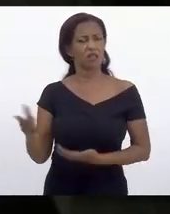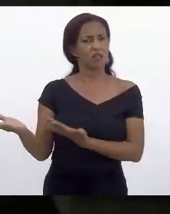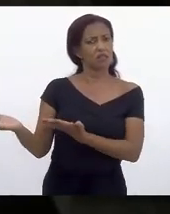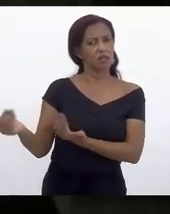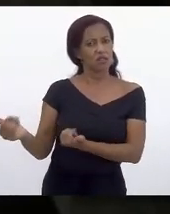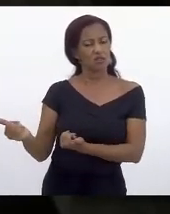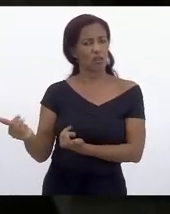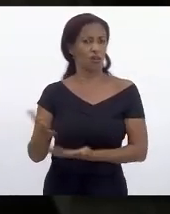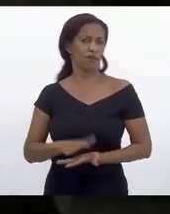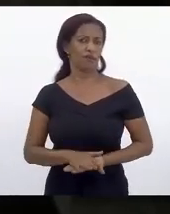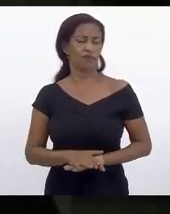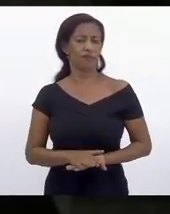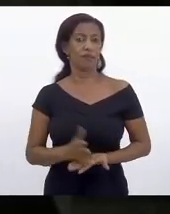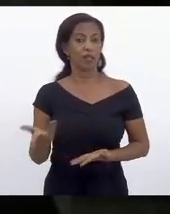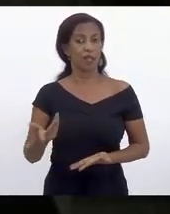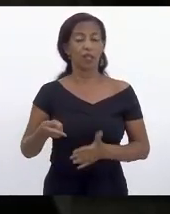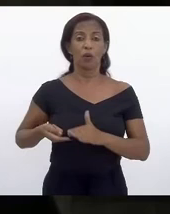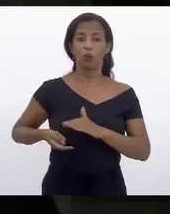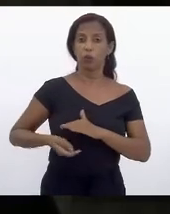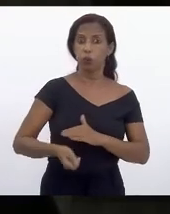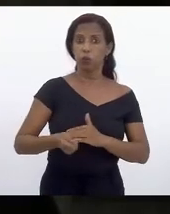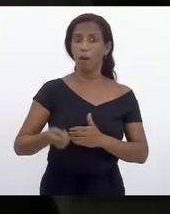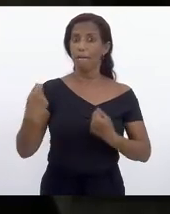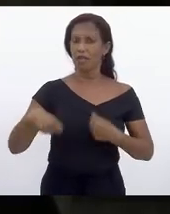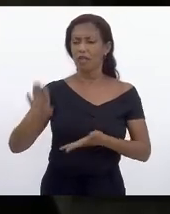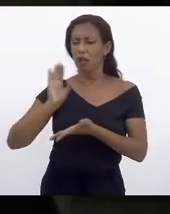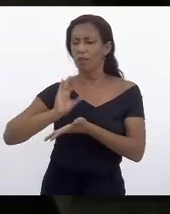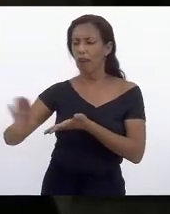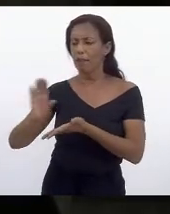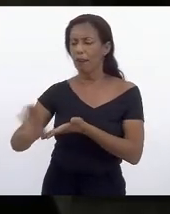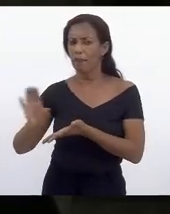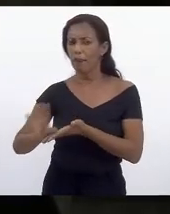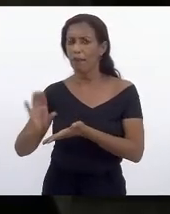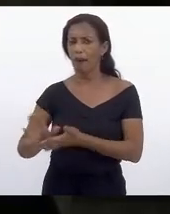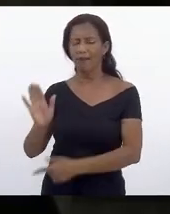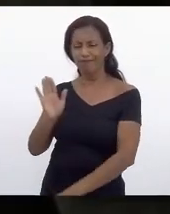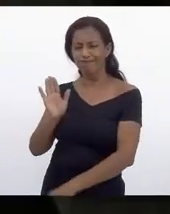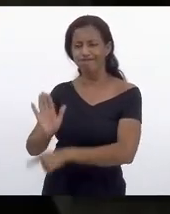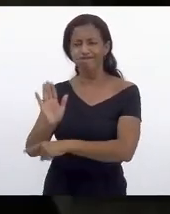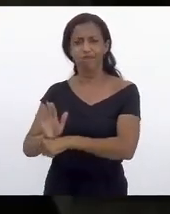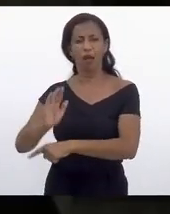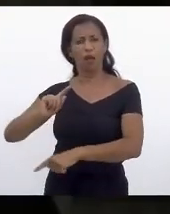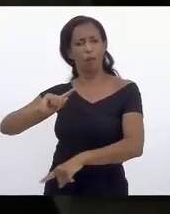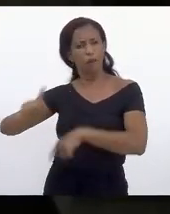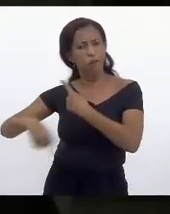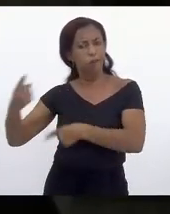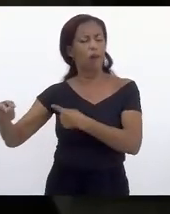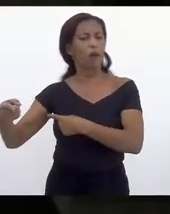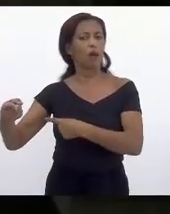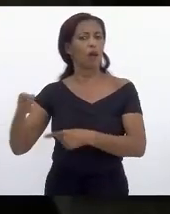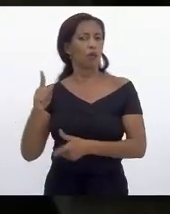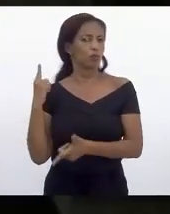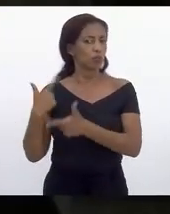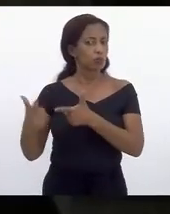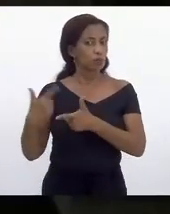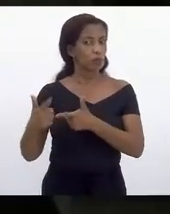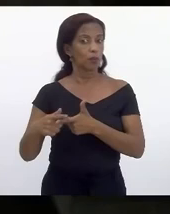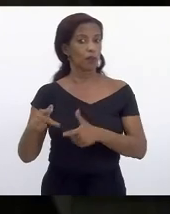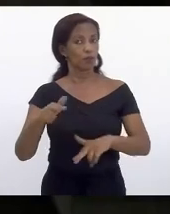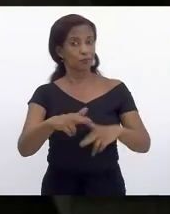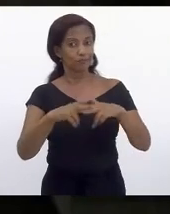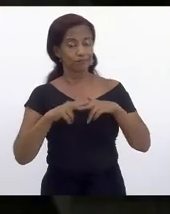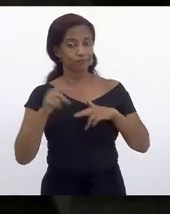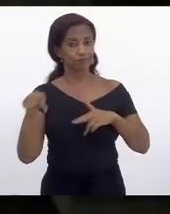adolescentes e desses jovens. Portanto, investimentos robustos para mitigar, para aplacar, para reverter os danos e prejuízos